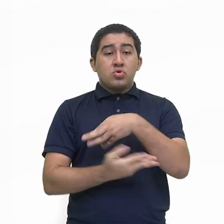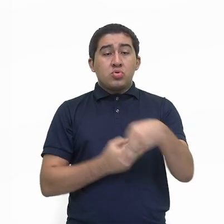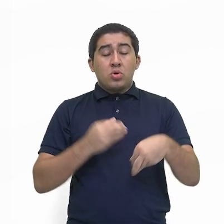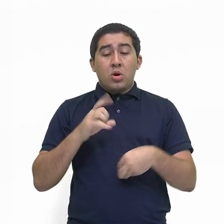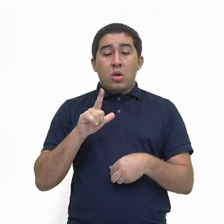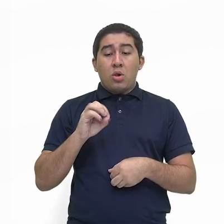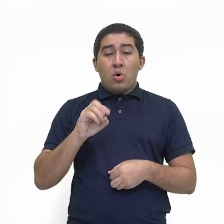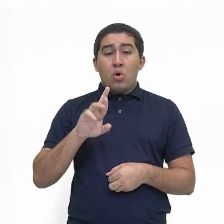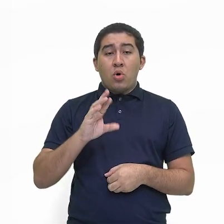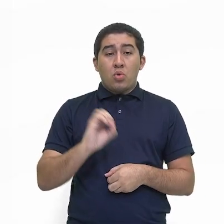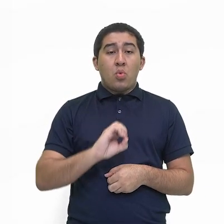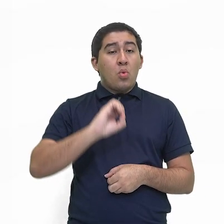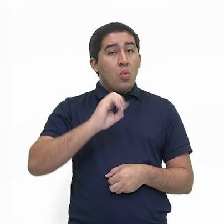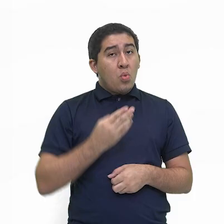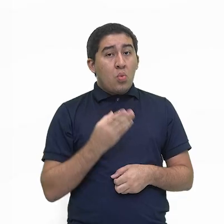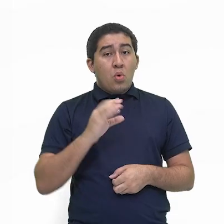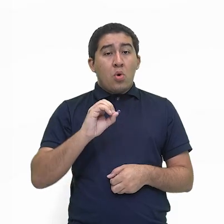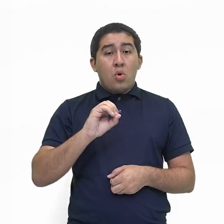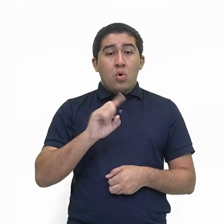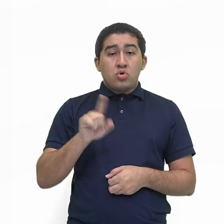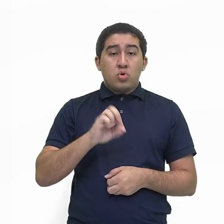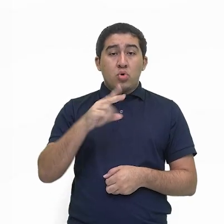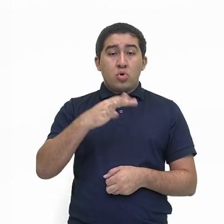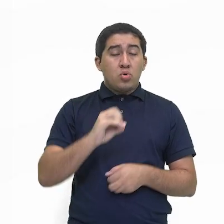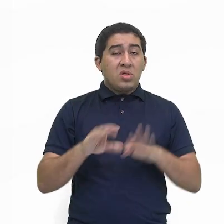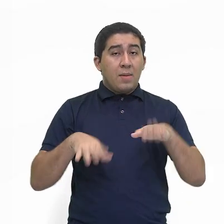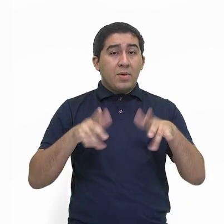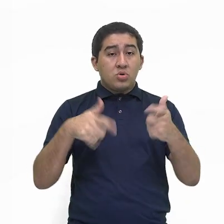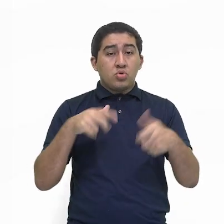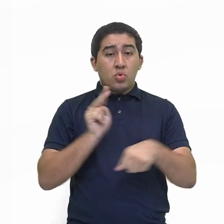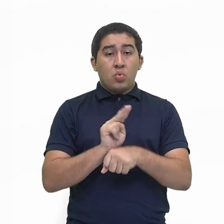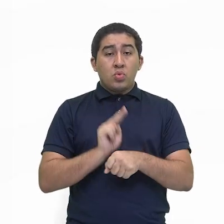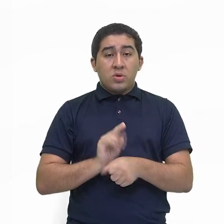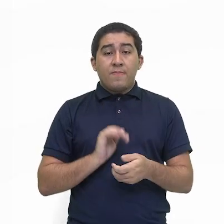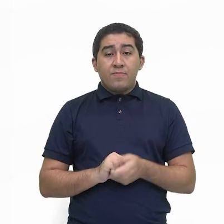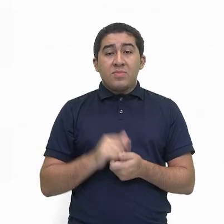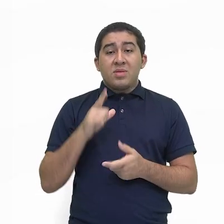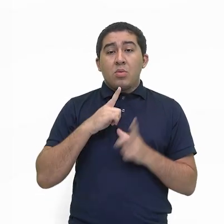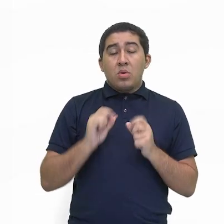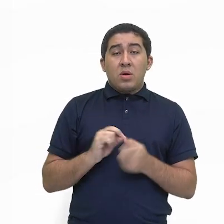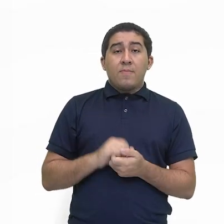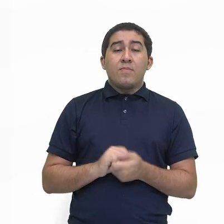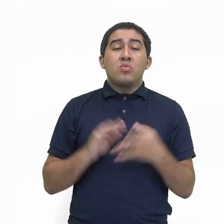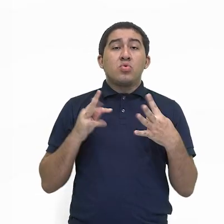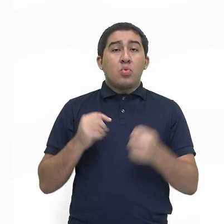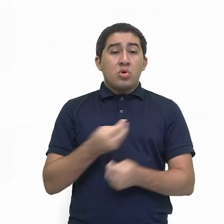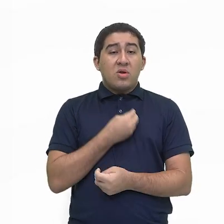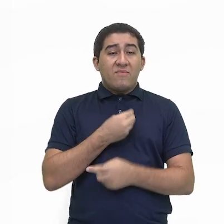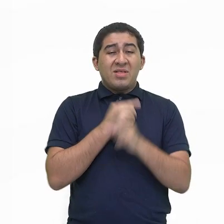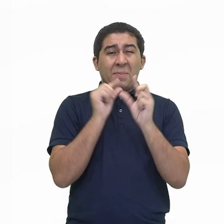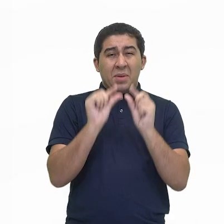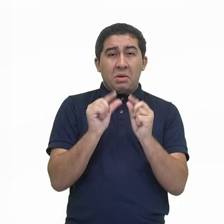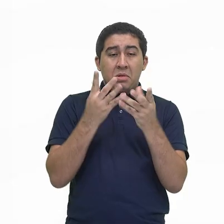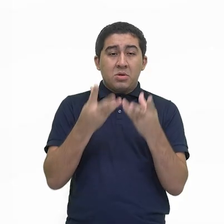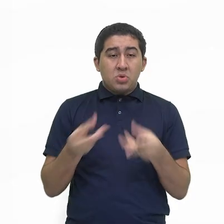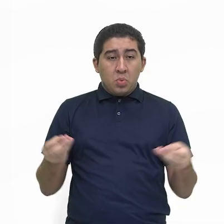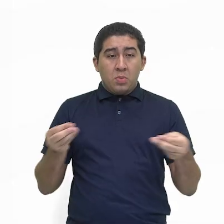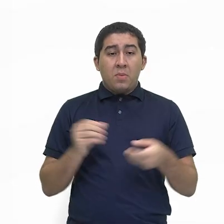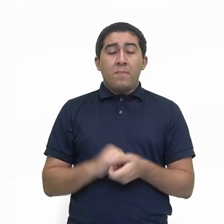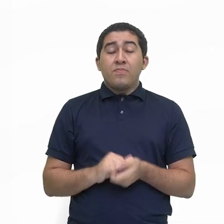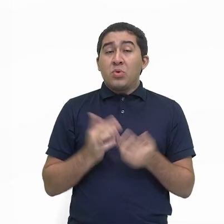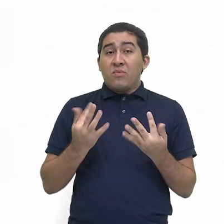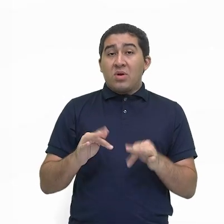ou ozônio, aí vai depender da estação de tratamento, para a eliminação de micro-organismos. Por